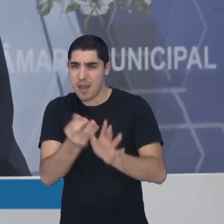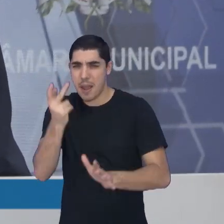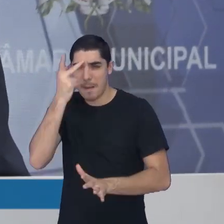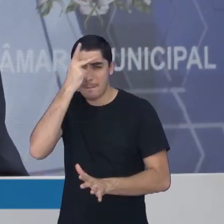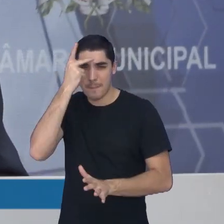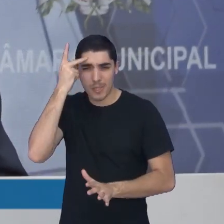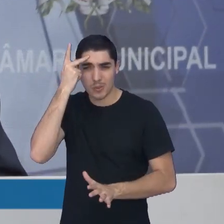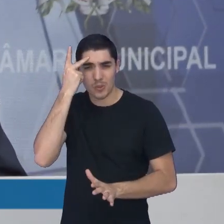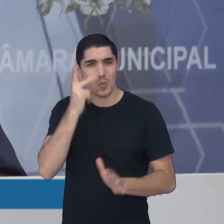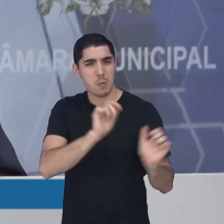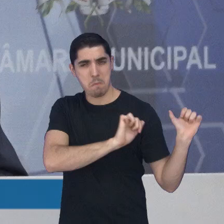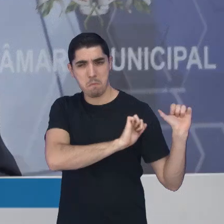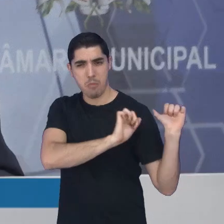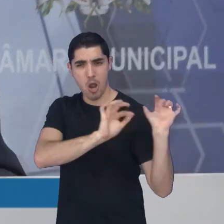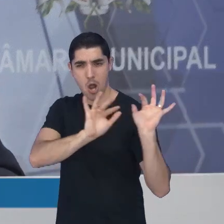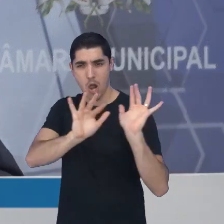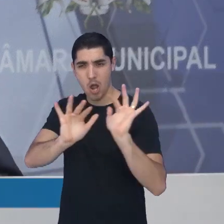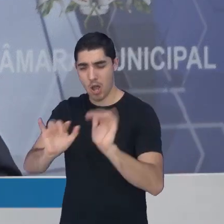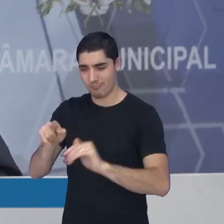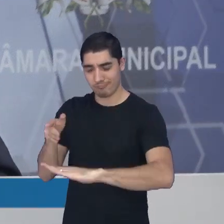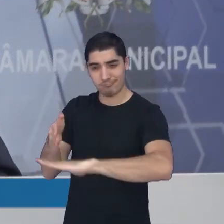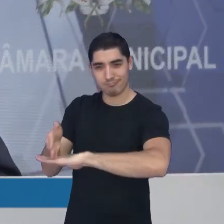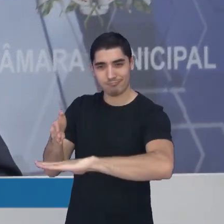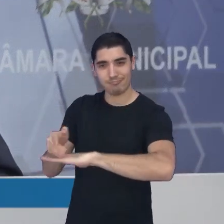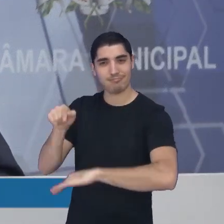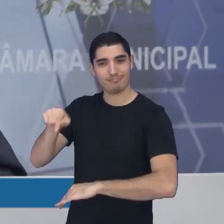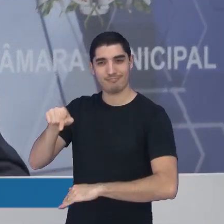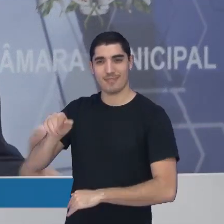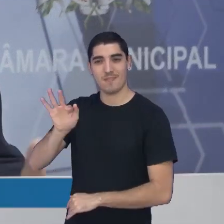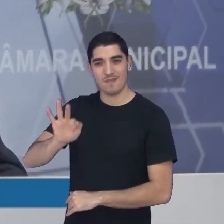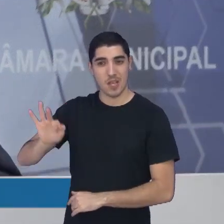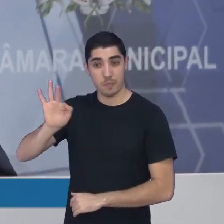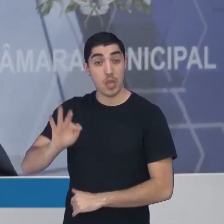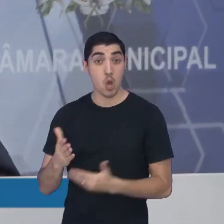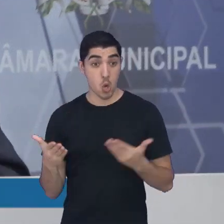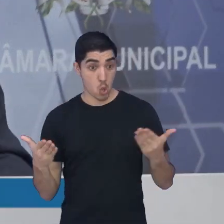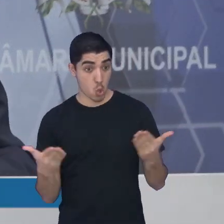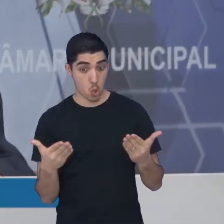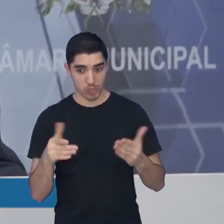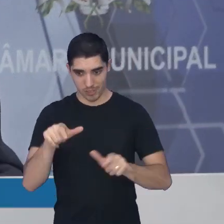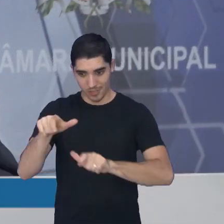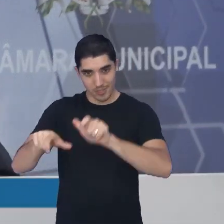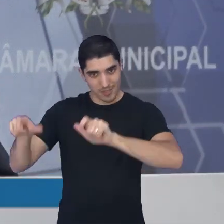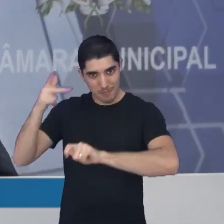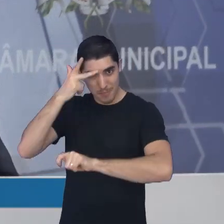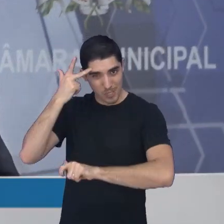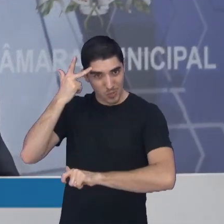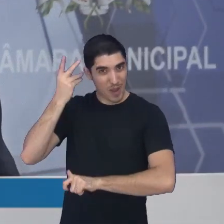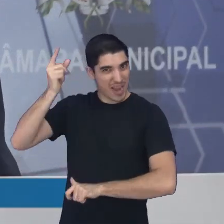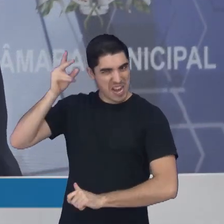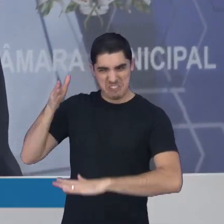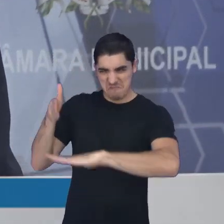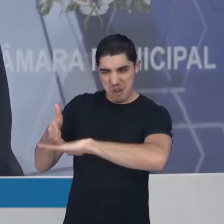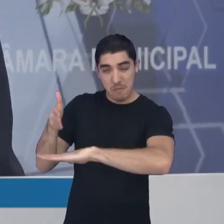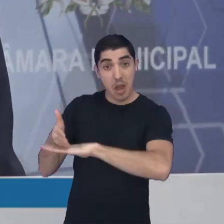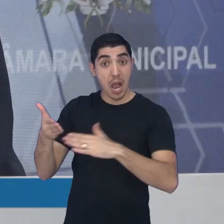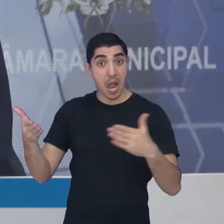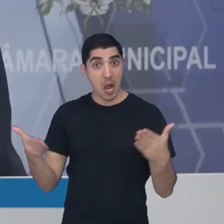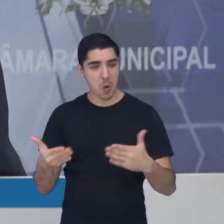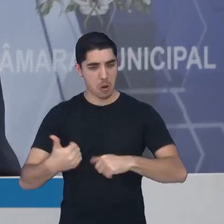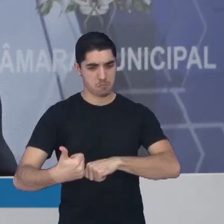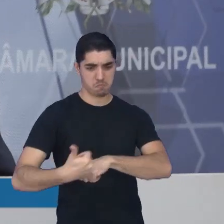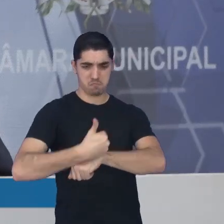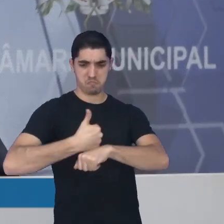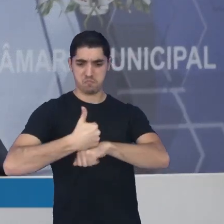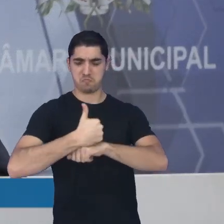bancos. Hoje ocupam cargos, exercem as múltiplas atividades que o